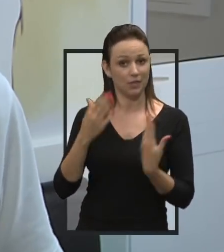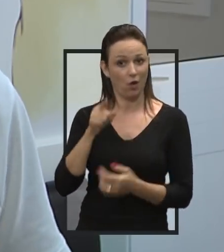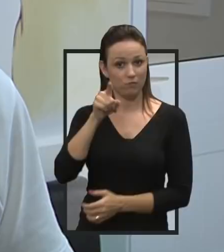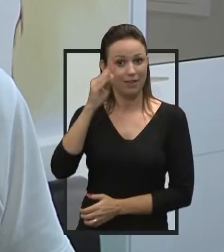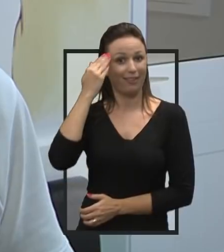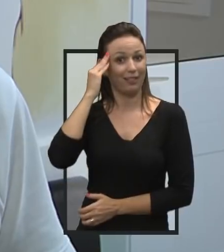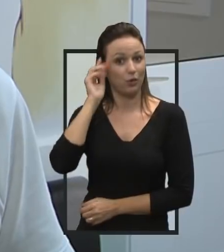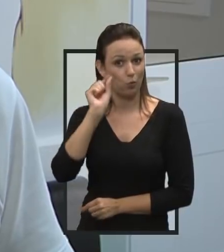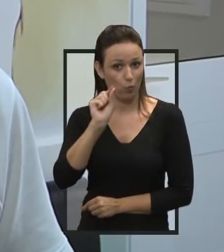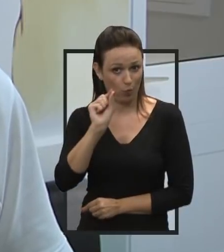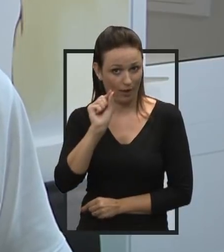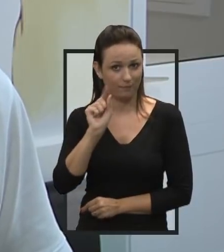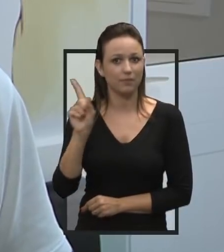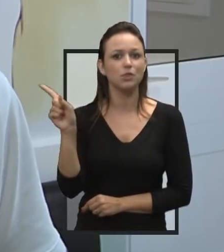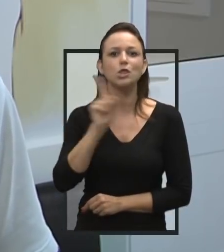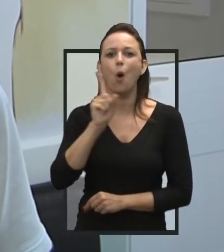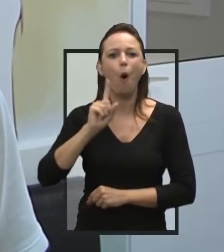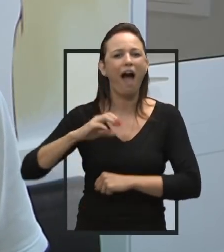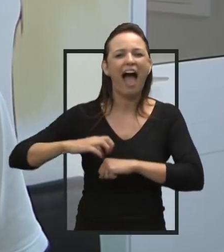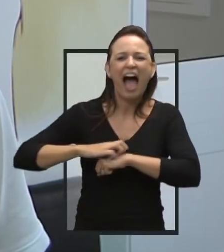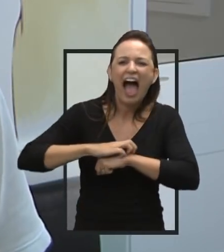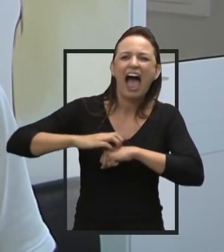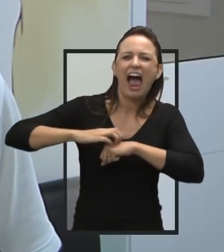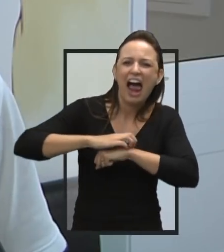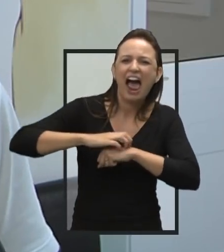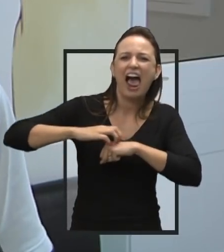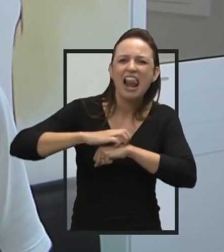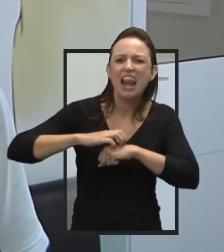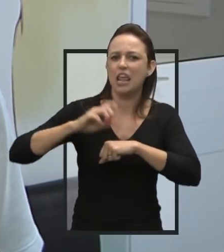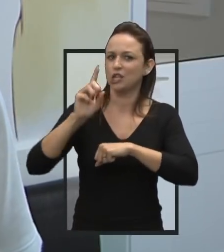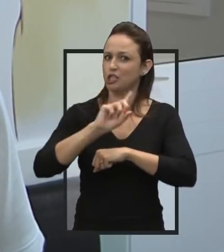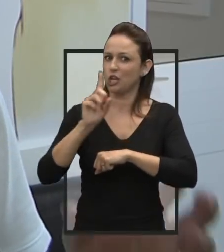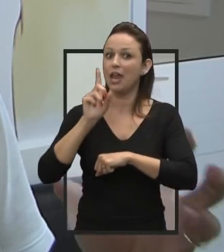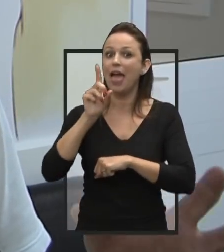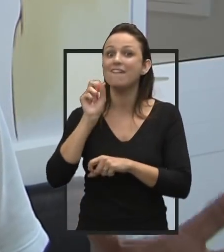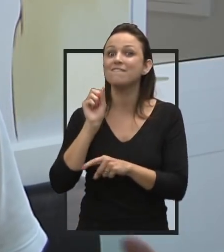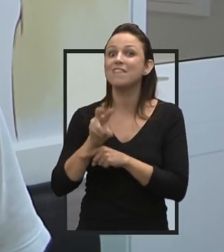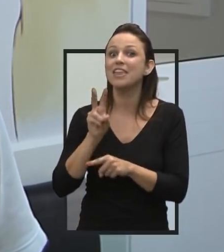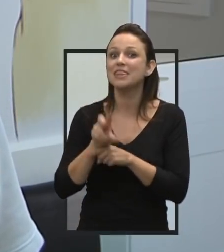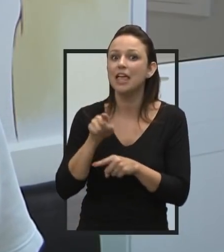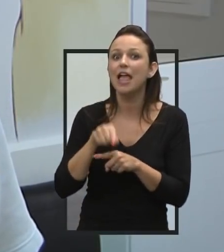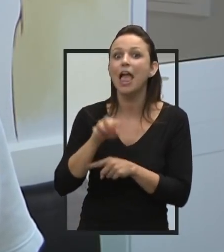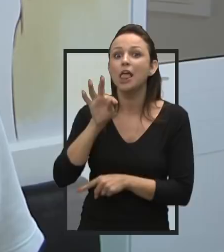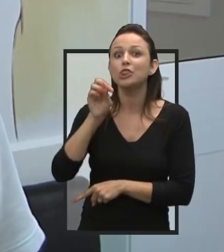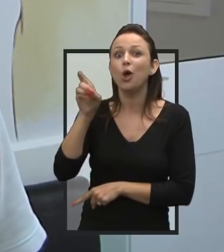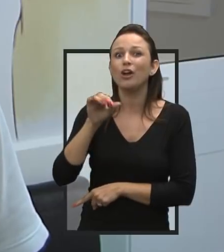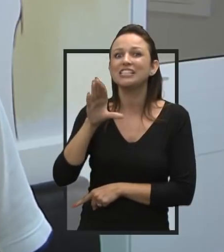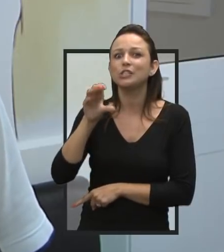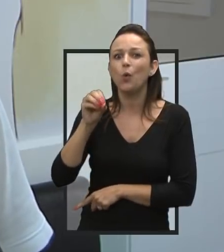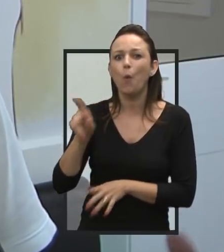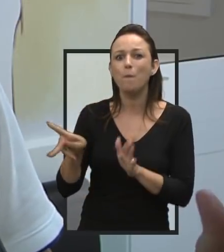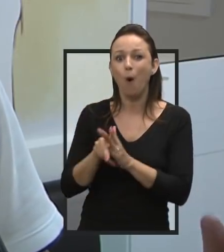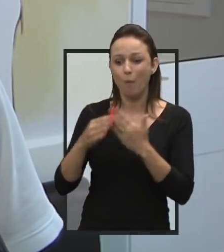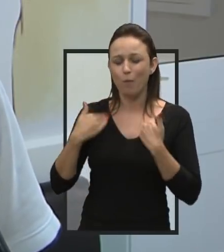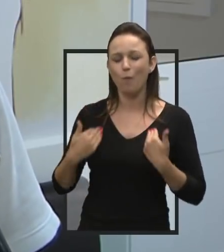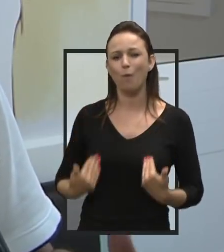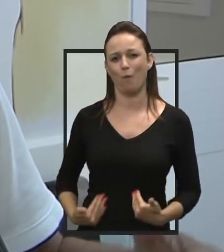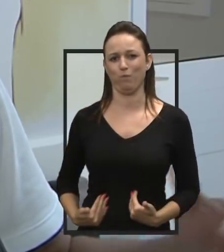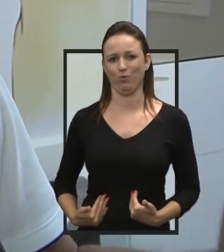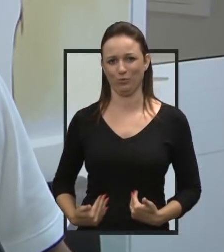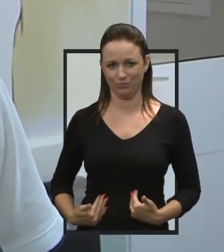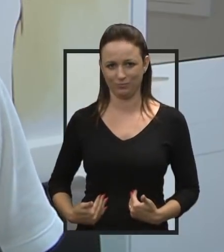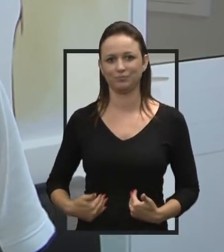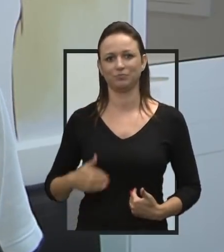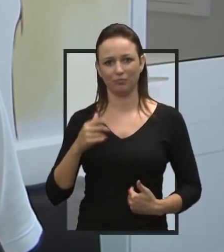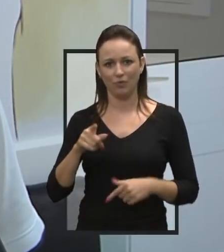que você entenda assim, o problema não é uma alergia, é um veneno que é tóxico para o organismo. O problema da alergia